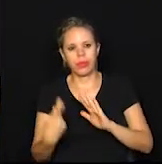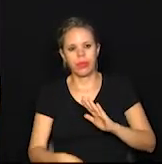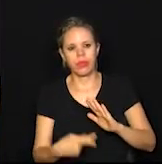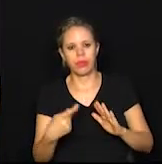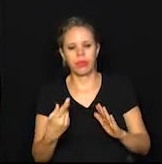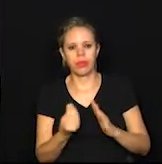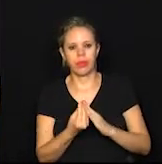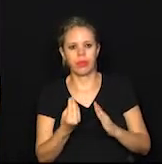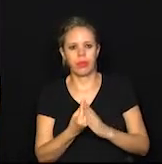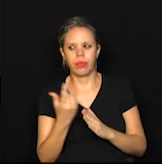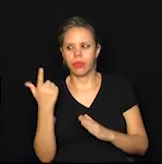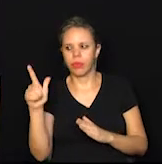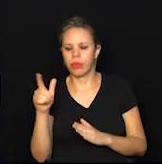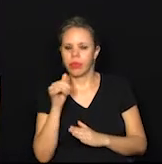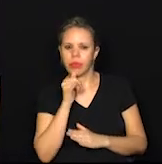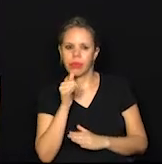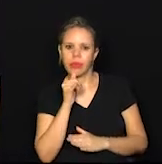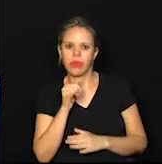uma outra